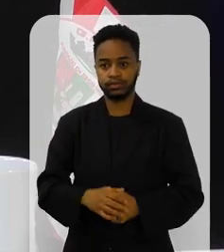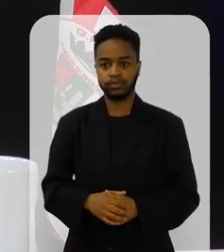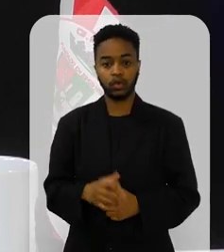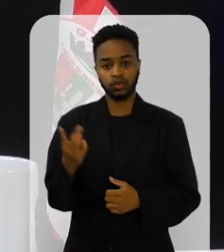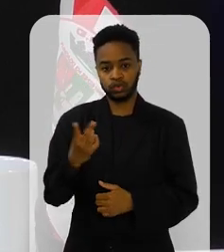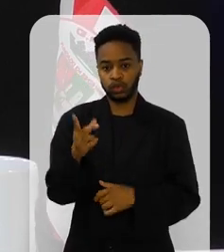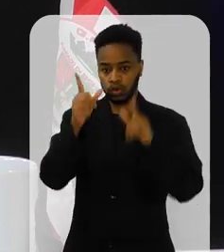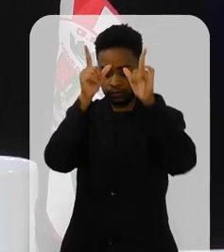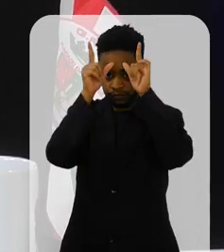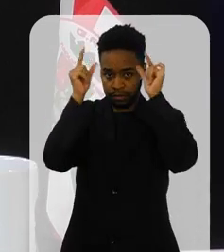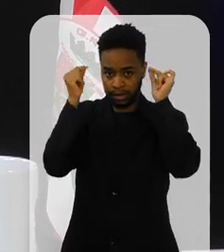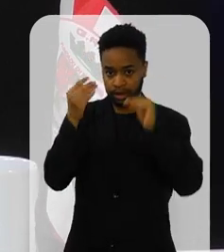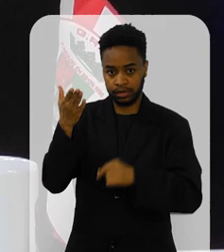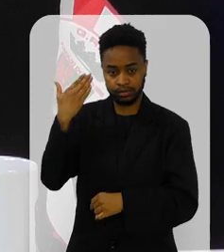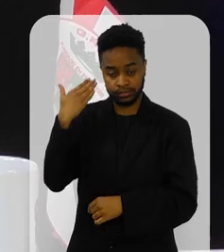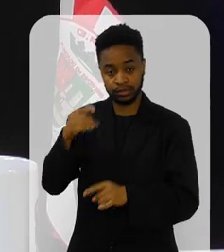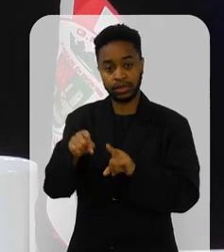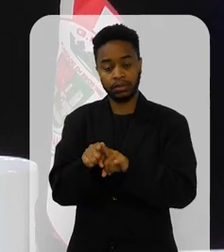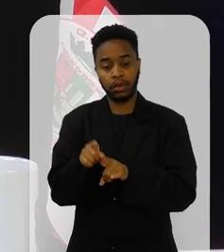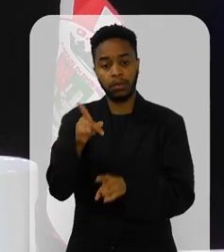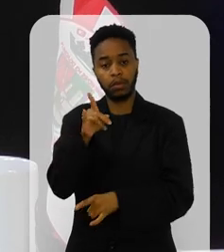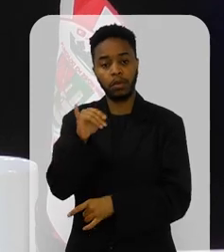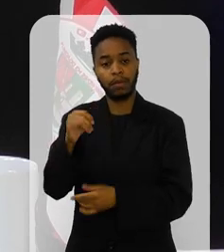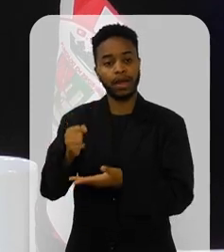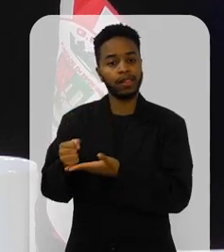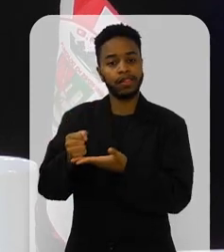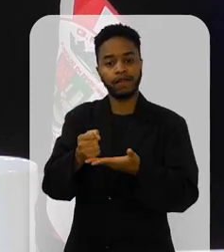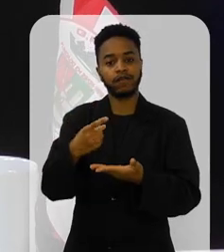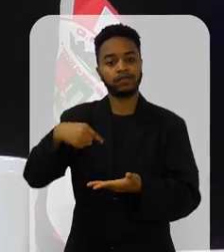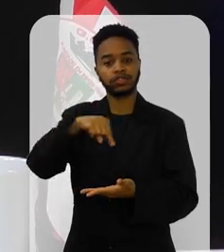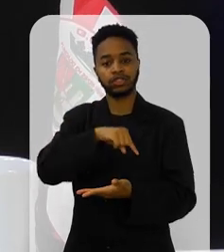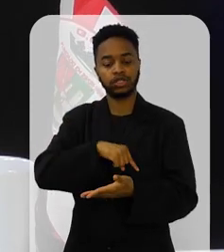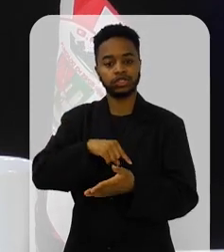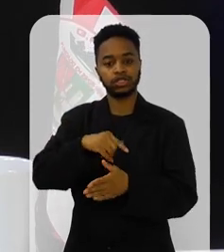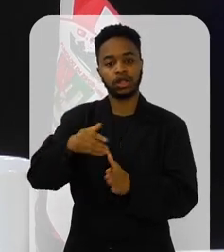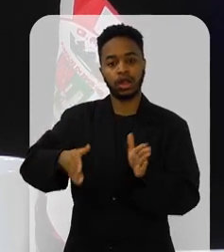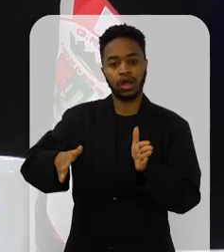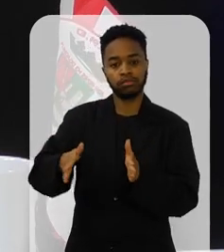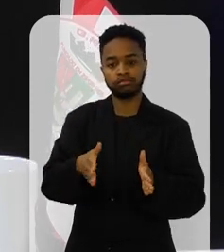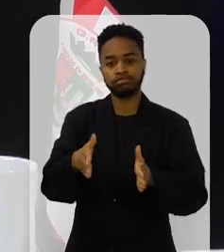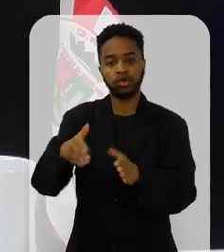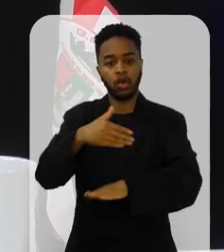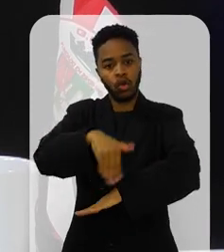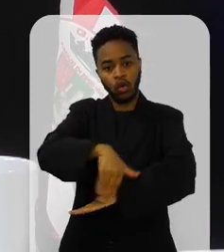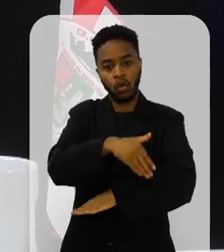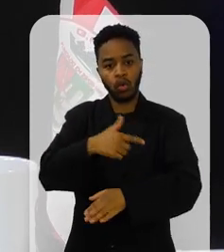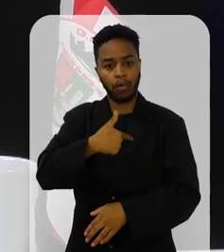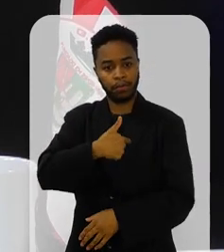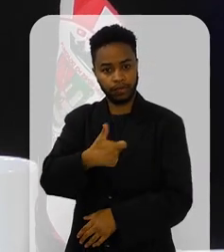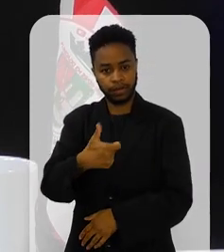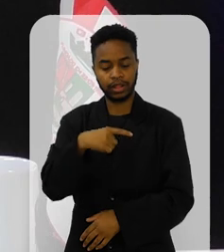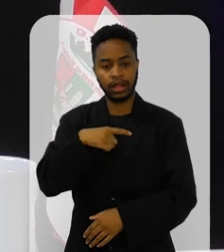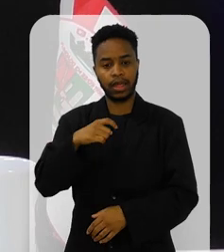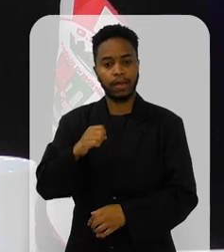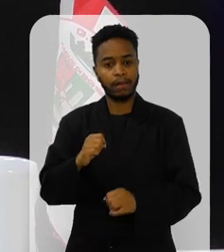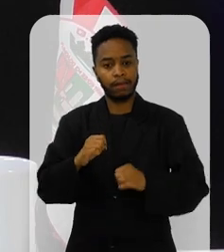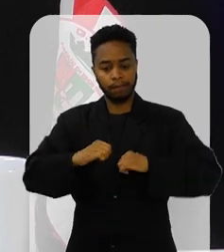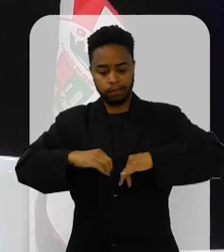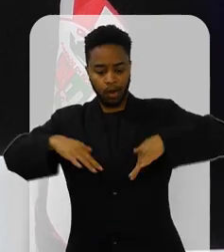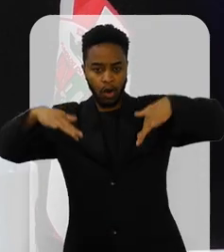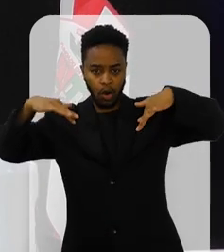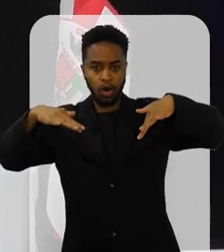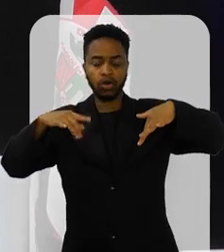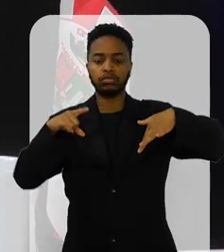eram enfermeiras. E meu pai nos levava para Presidente Vargas, aquelas arquibancadas ainda,